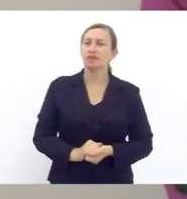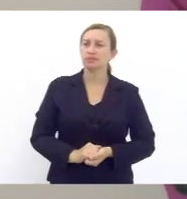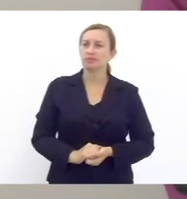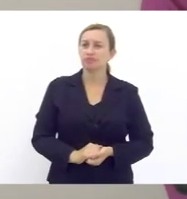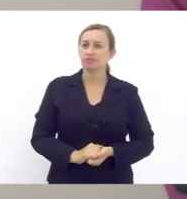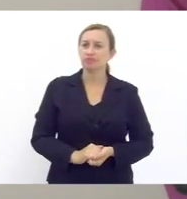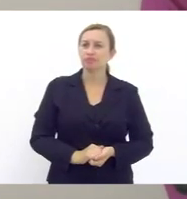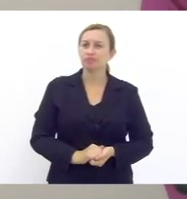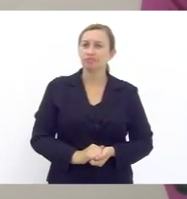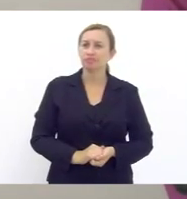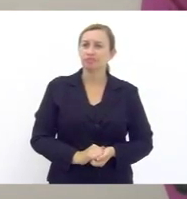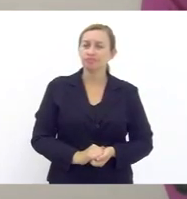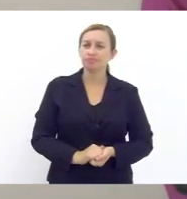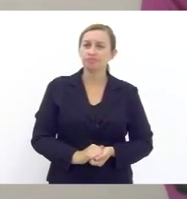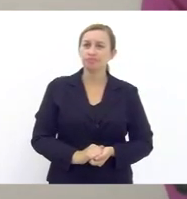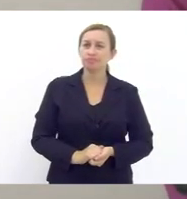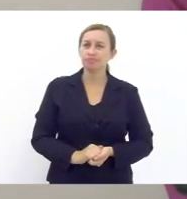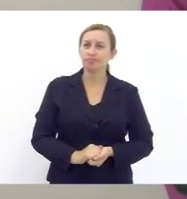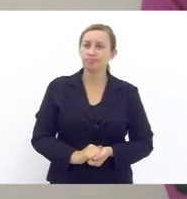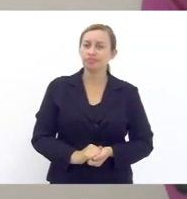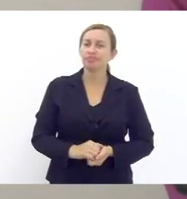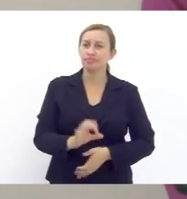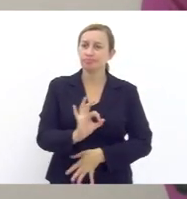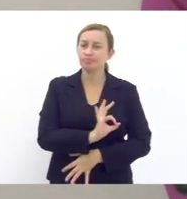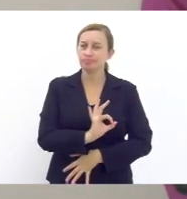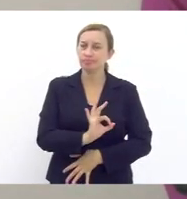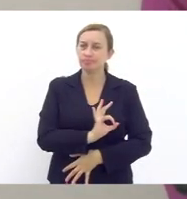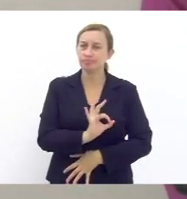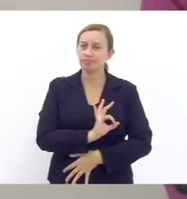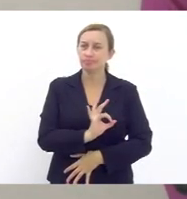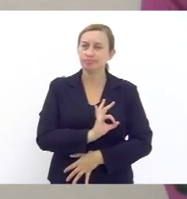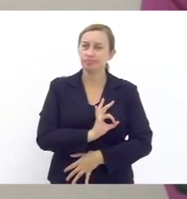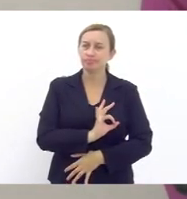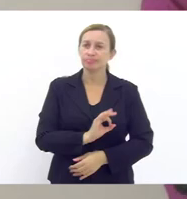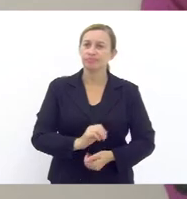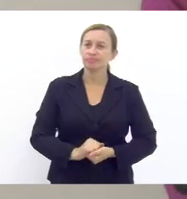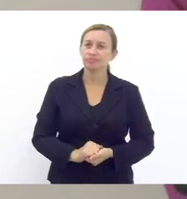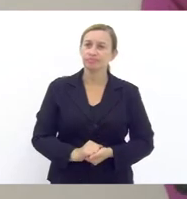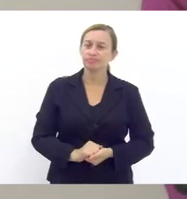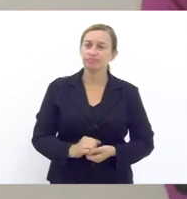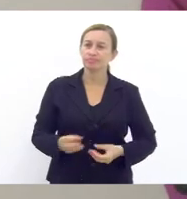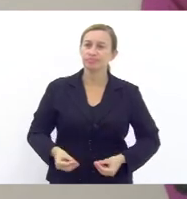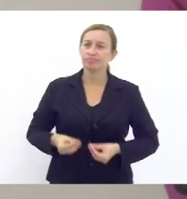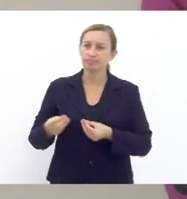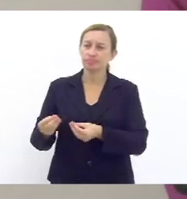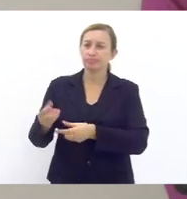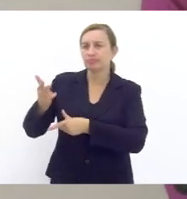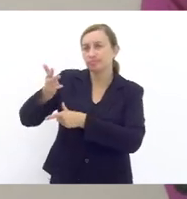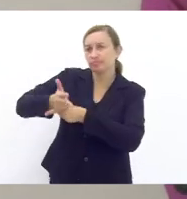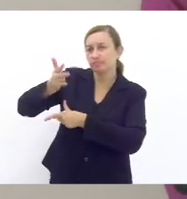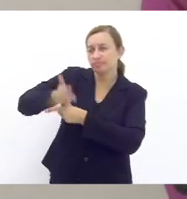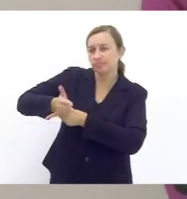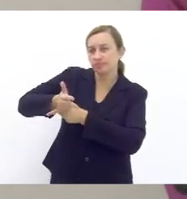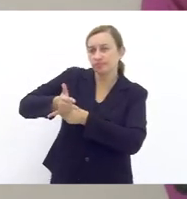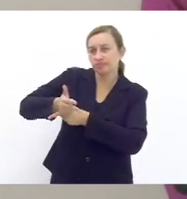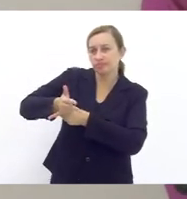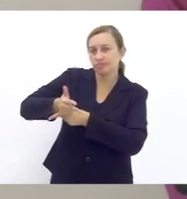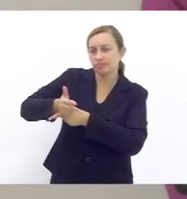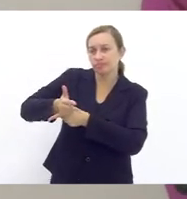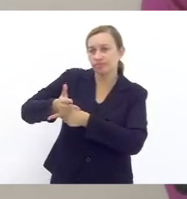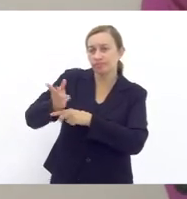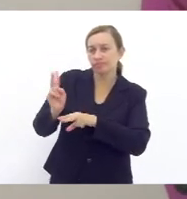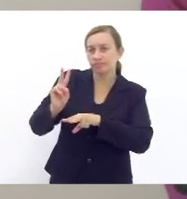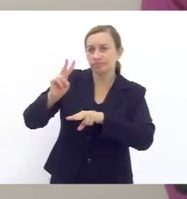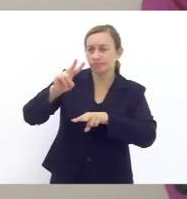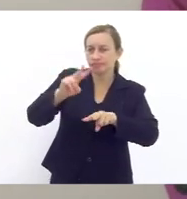valer a polícia tem que entregar os vídeos dos flagrantes de prisão